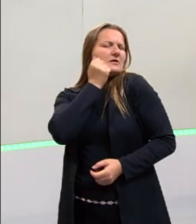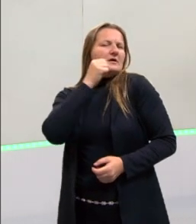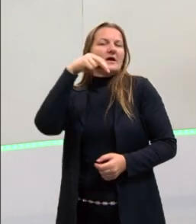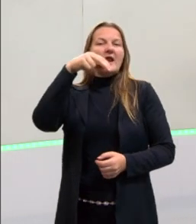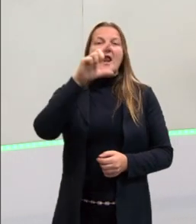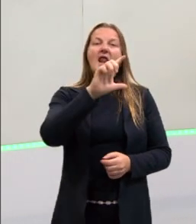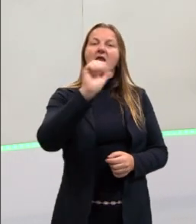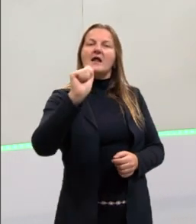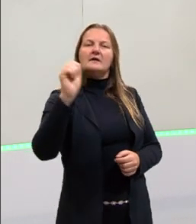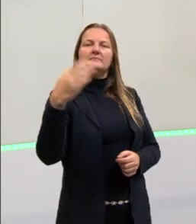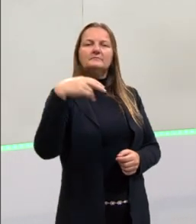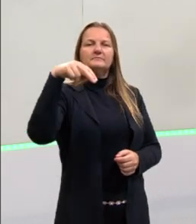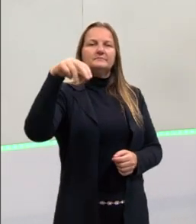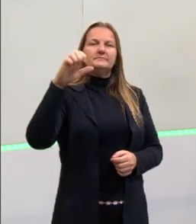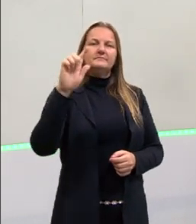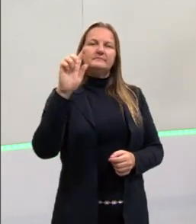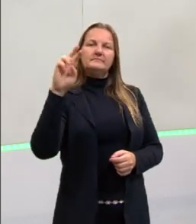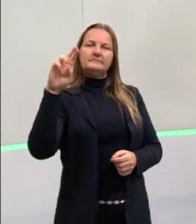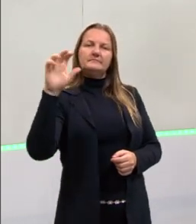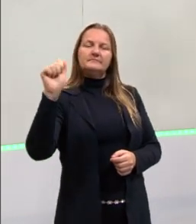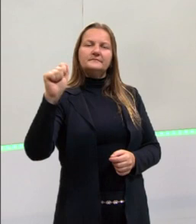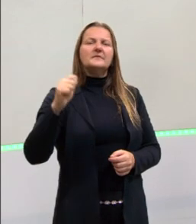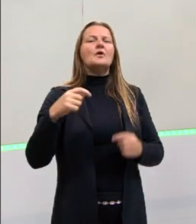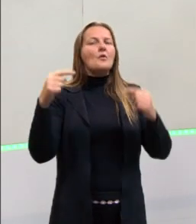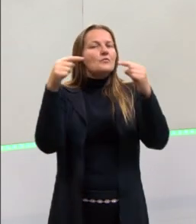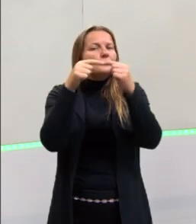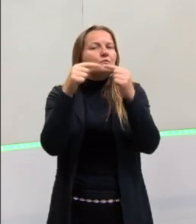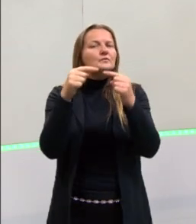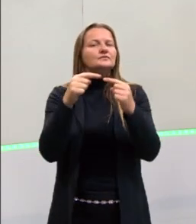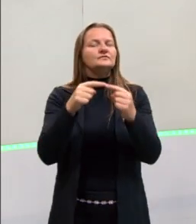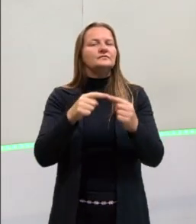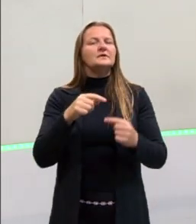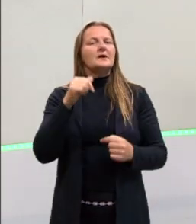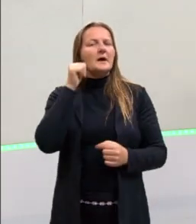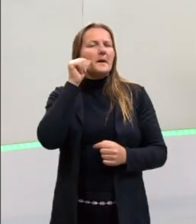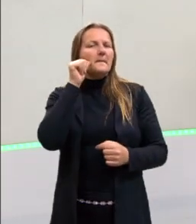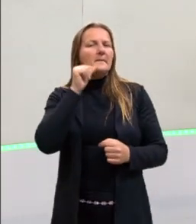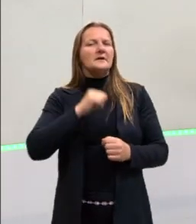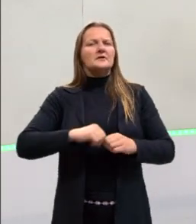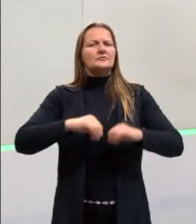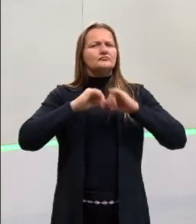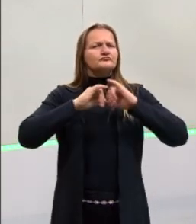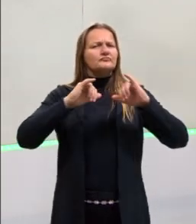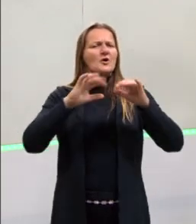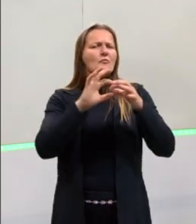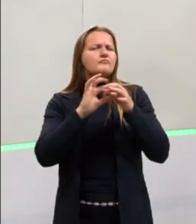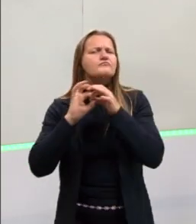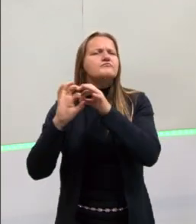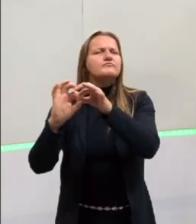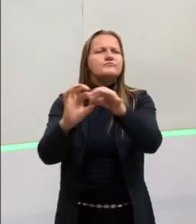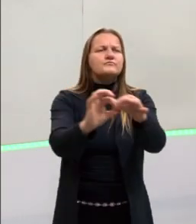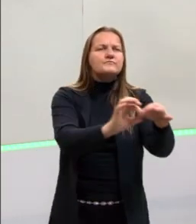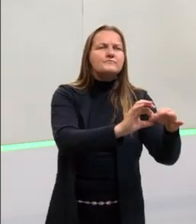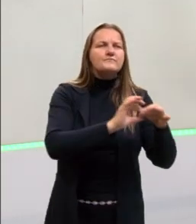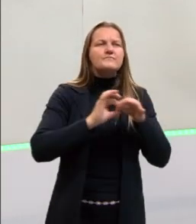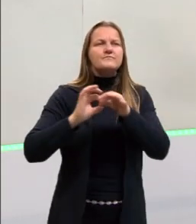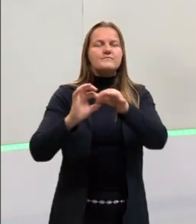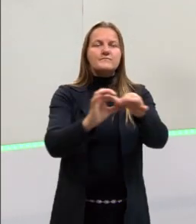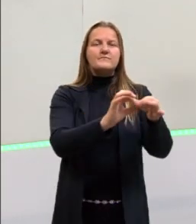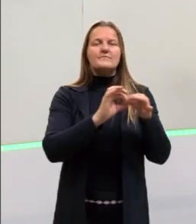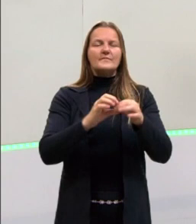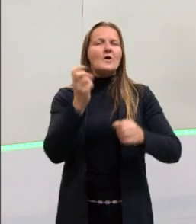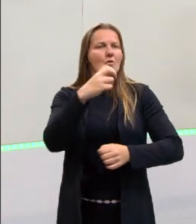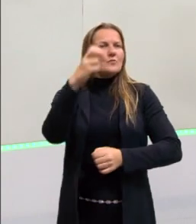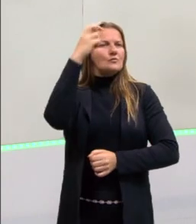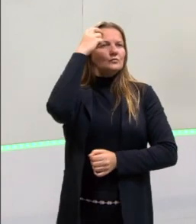uma das metas um dos objetivos dessa cantora era unificar a